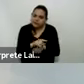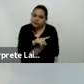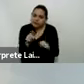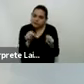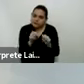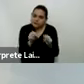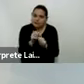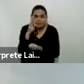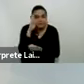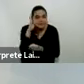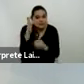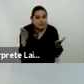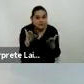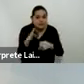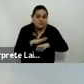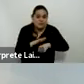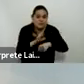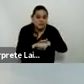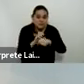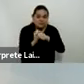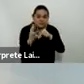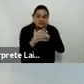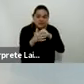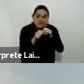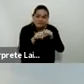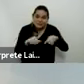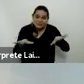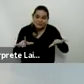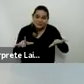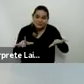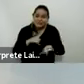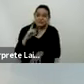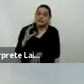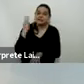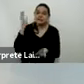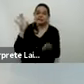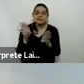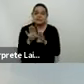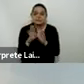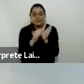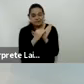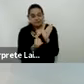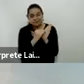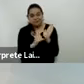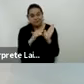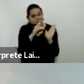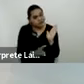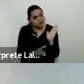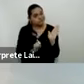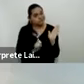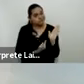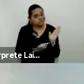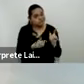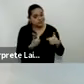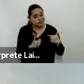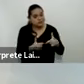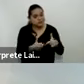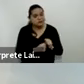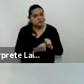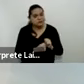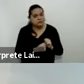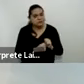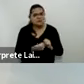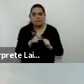vendo principalmente pandemia, dos reflexos econômicos, também dos ataques aos direitos trabalhistas. Ela, de certa forma, ela mantém uma linha que o sindicato